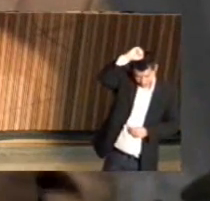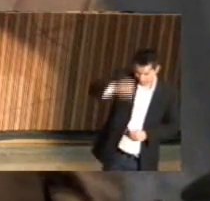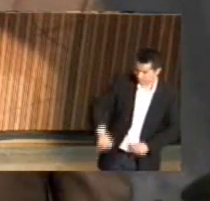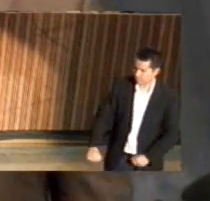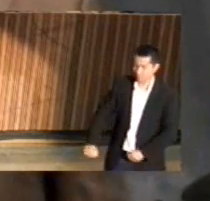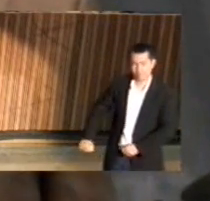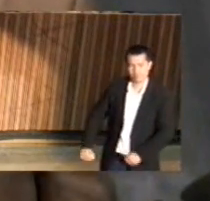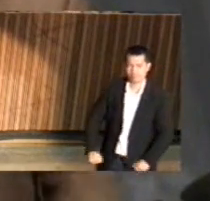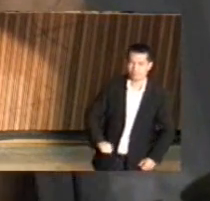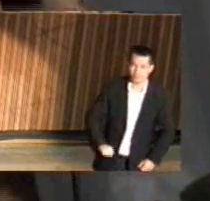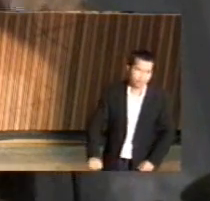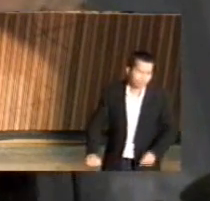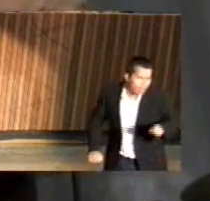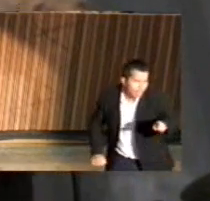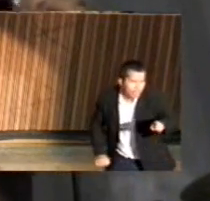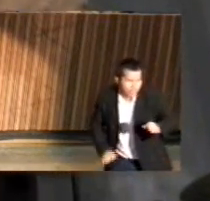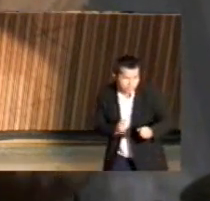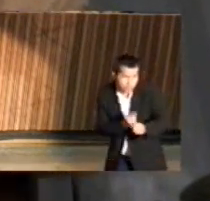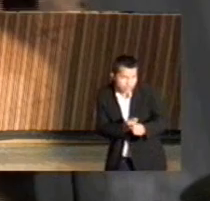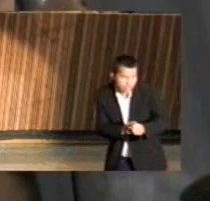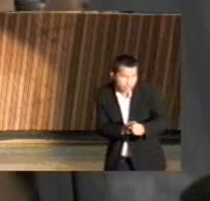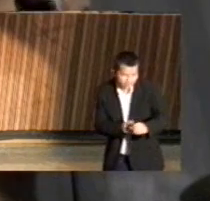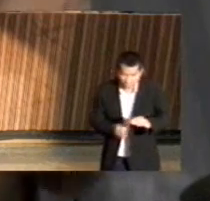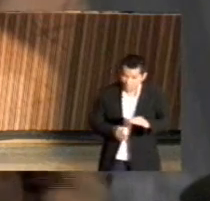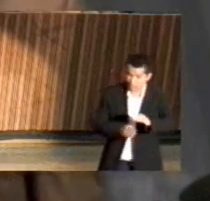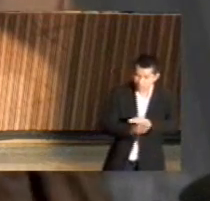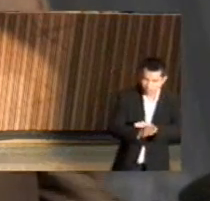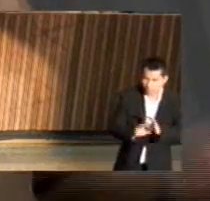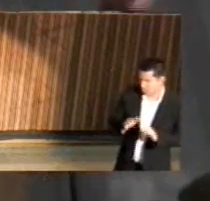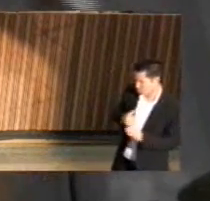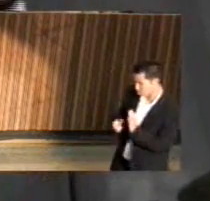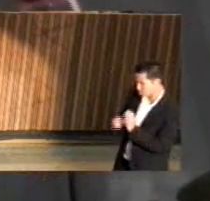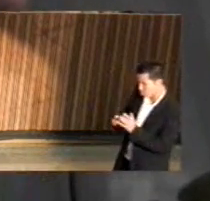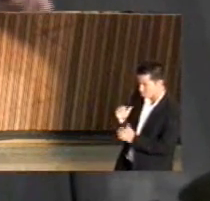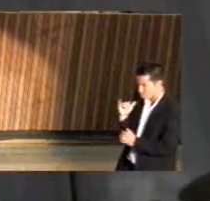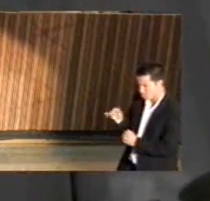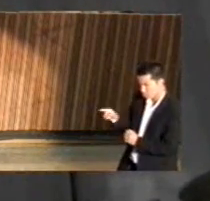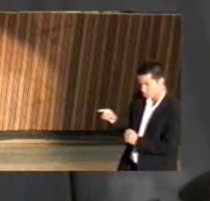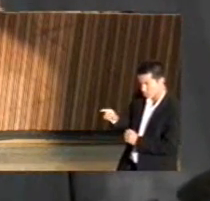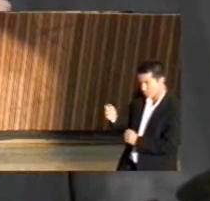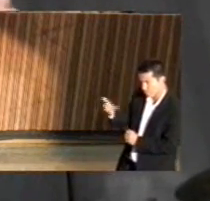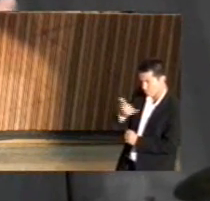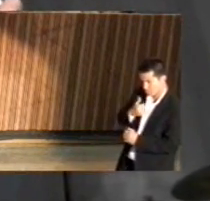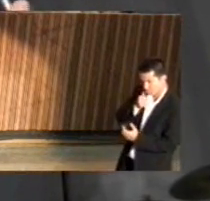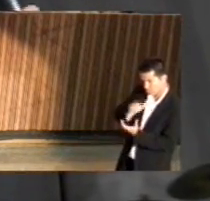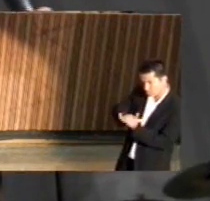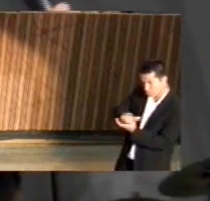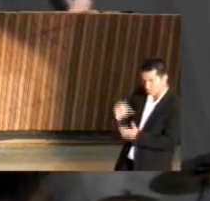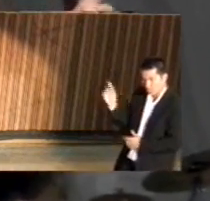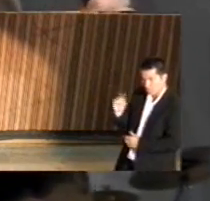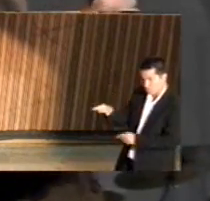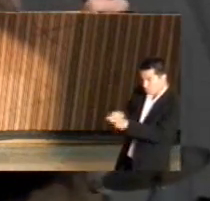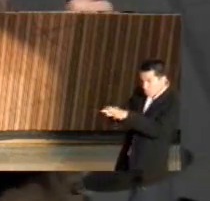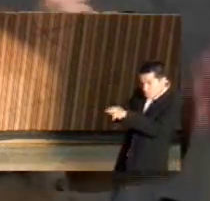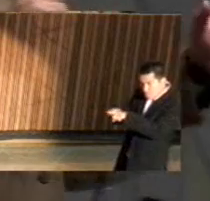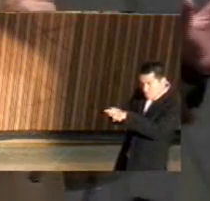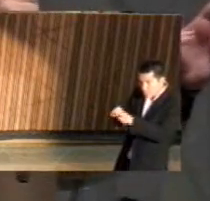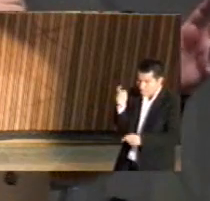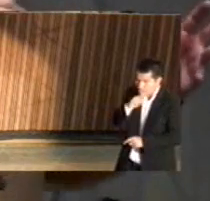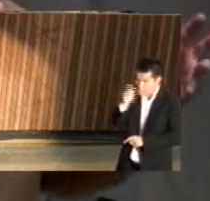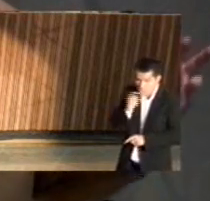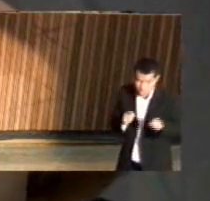com a sua família, e ele não passou no teste. Mas agora a terceira vez que ele está sendo testado, é